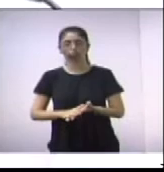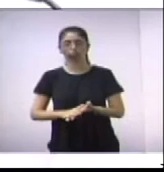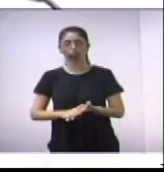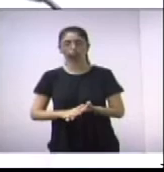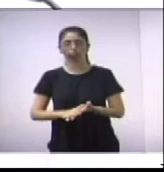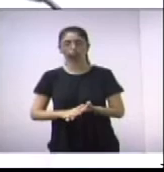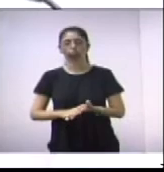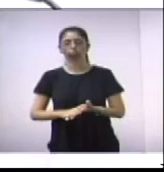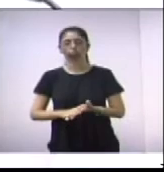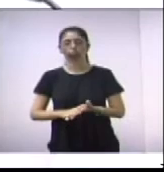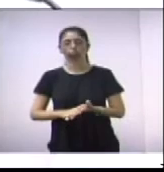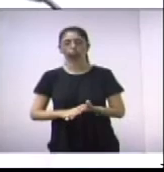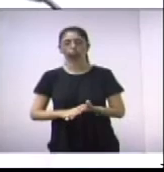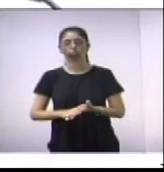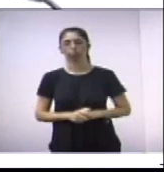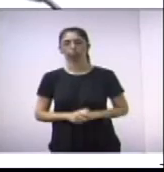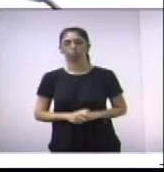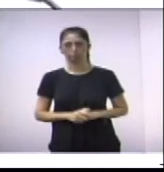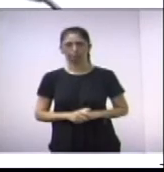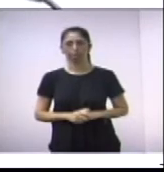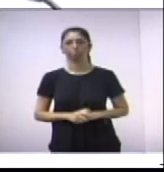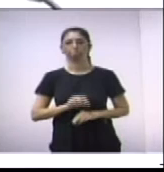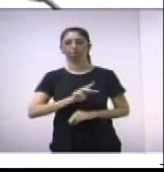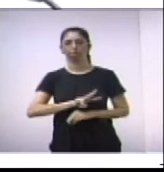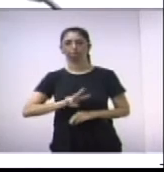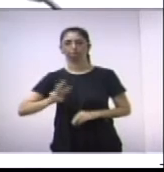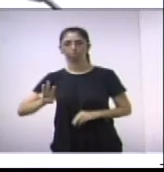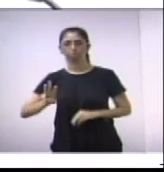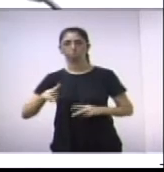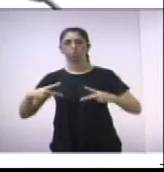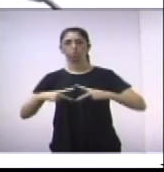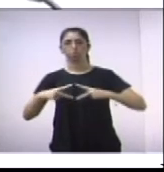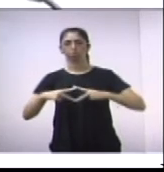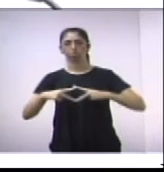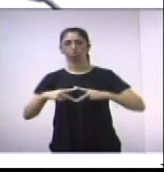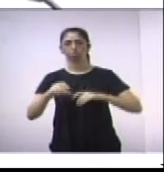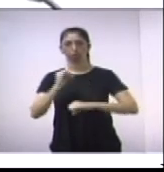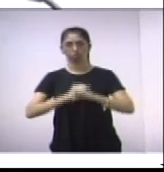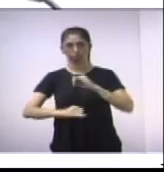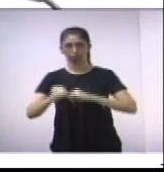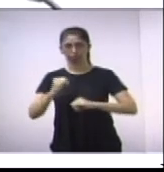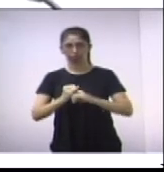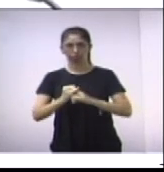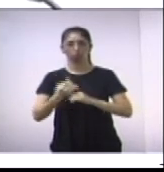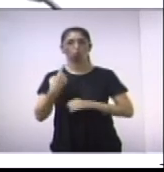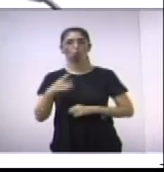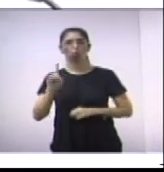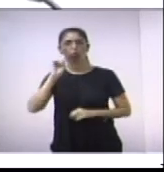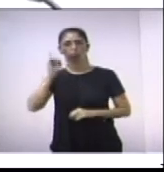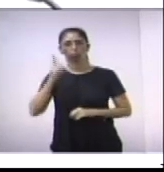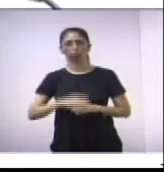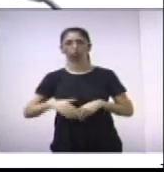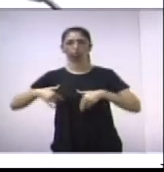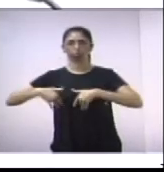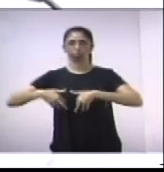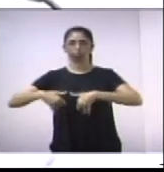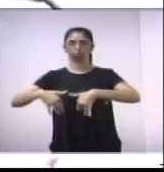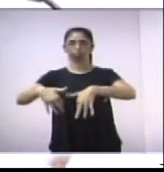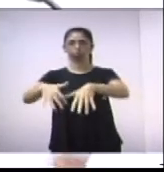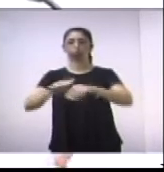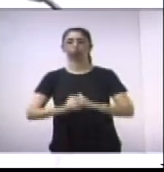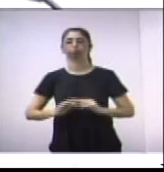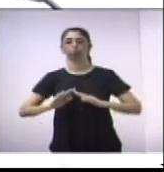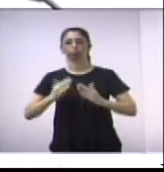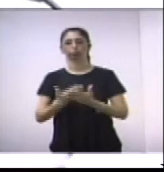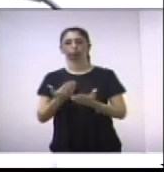No site Portal de Paulínia, foi notificado que o último dia de desfile, shows, entre parênteses, desfilou a escola de